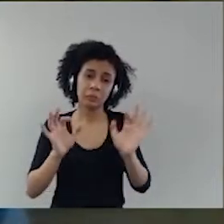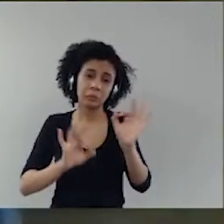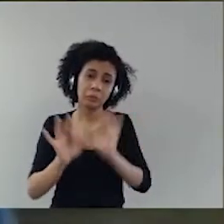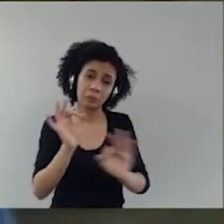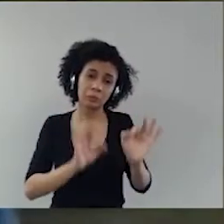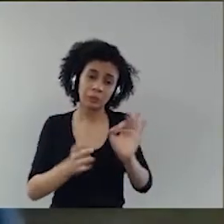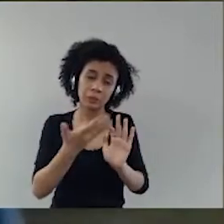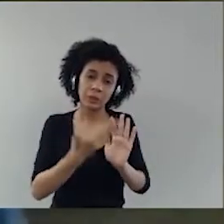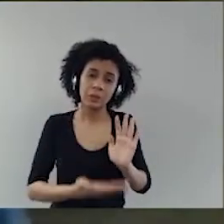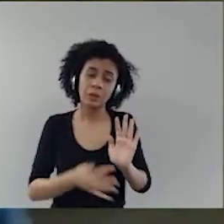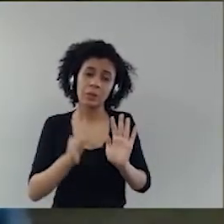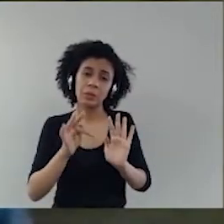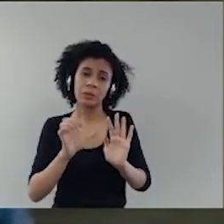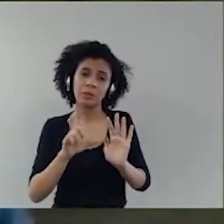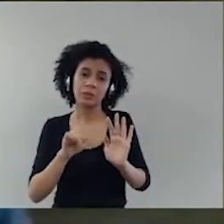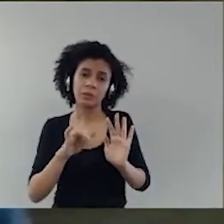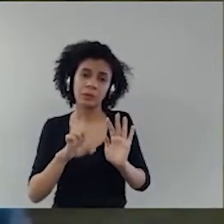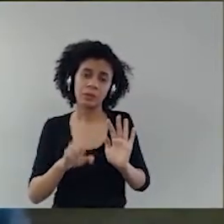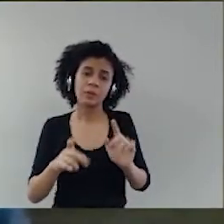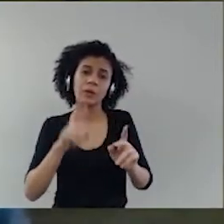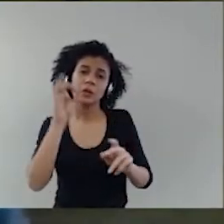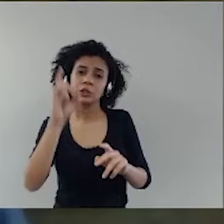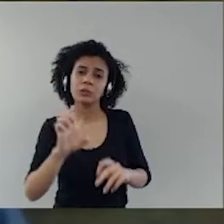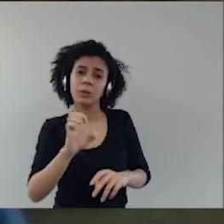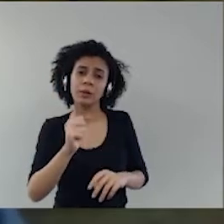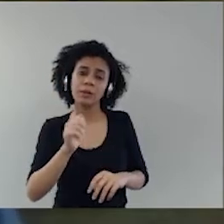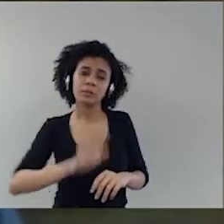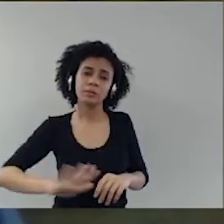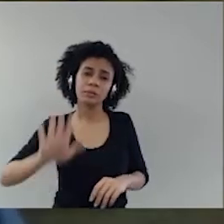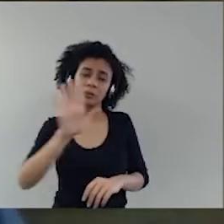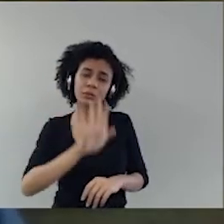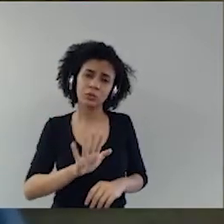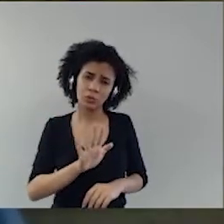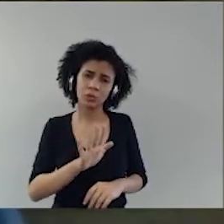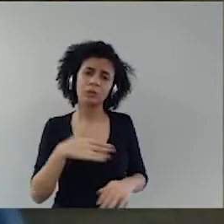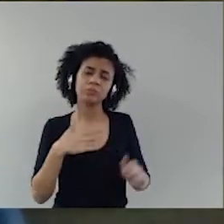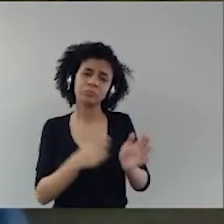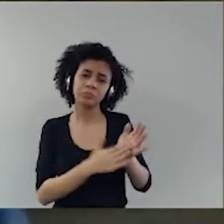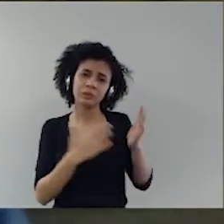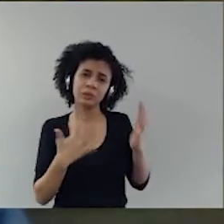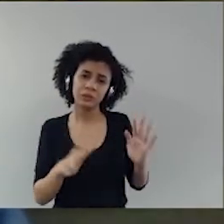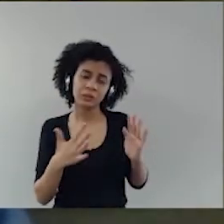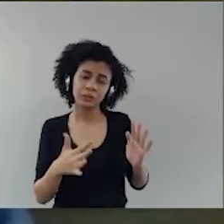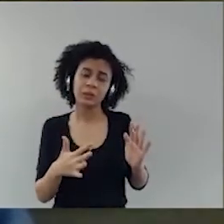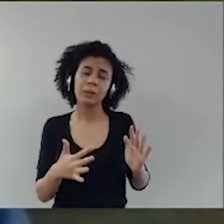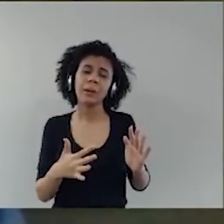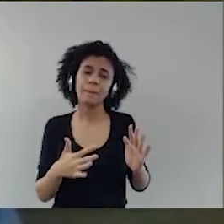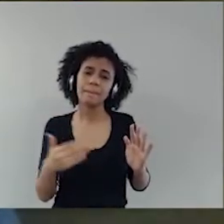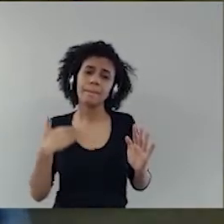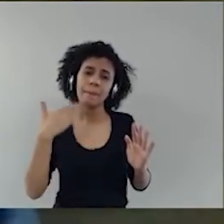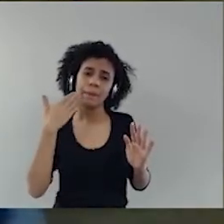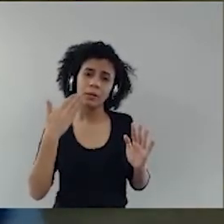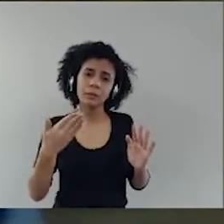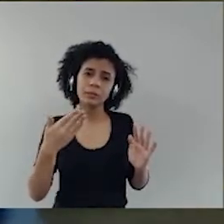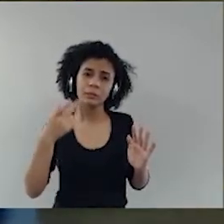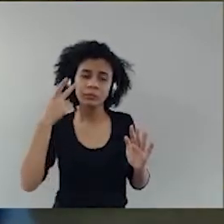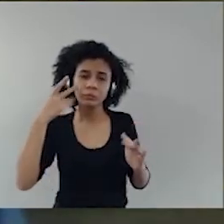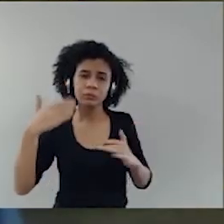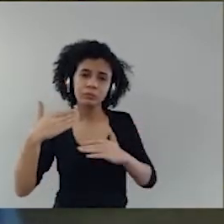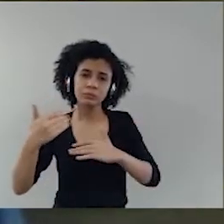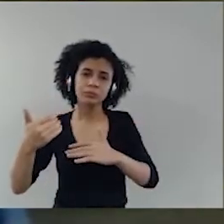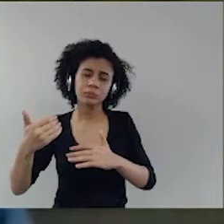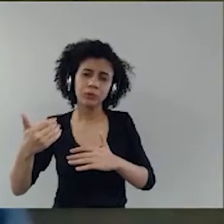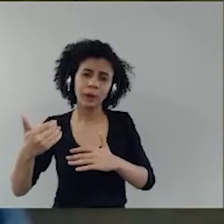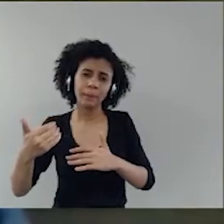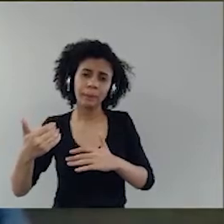Felipe Santa Cruz, o diretor da ESA Nacional, meu amigo Rony Duarte, Quero agradecer a indicação, presidente Chemo,